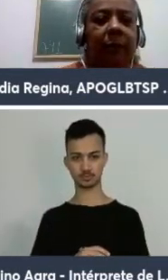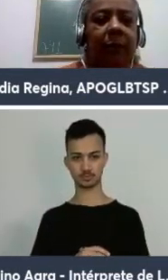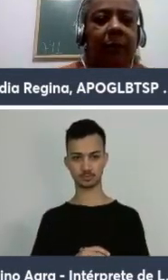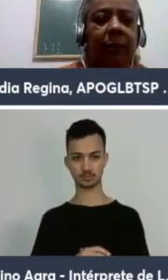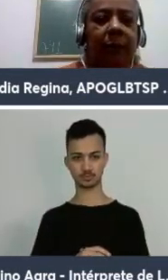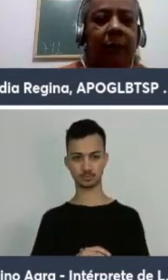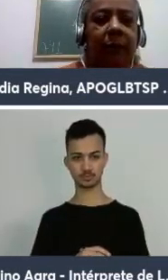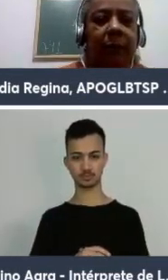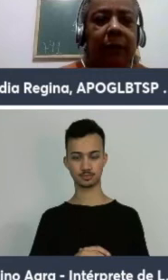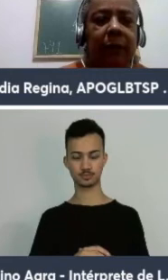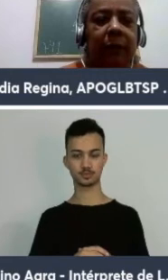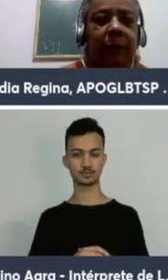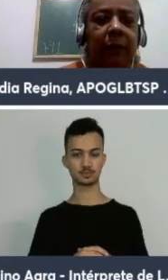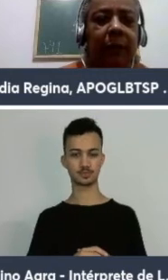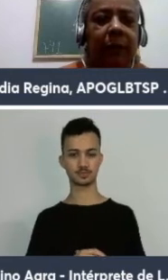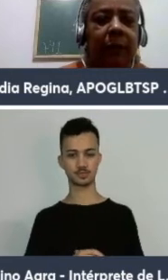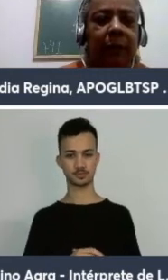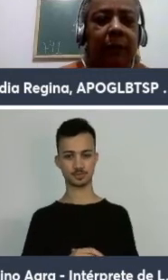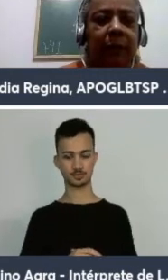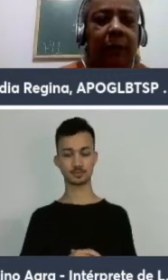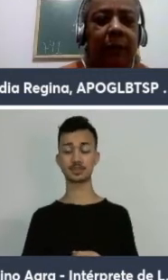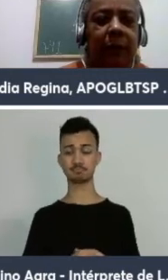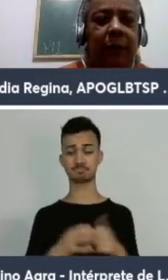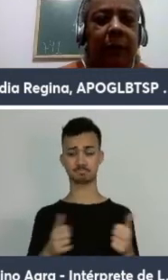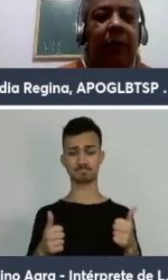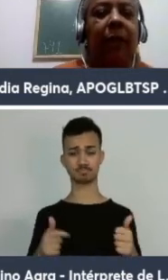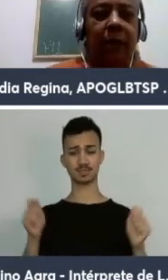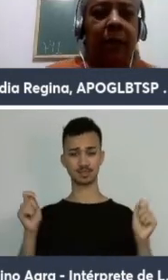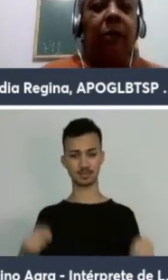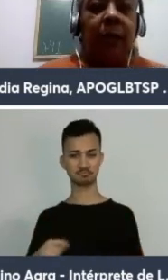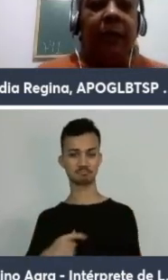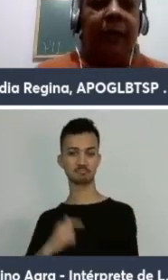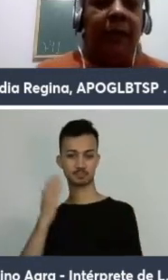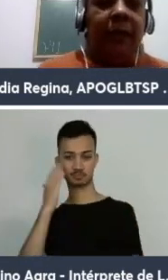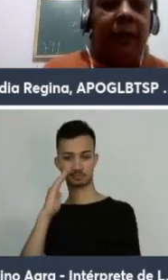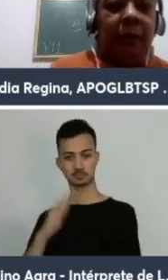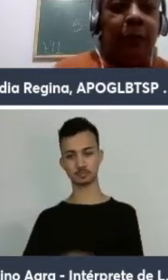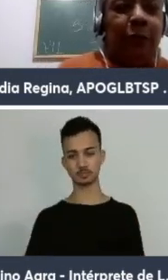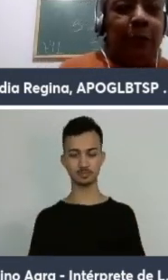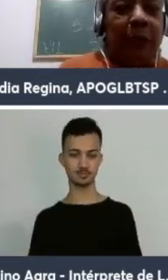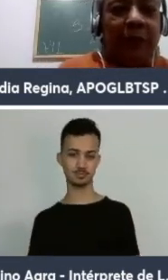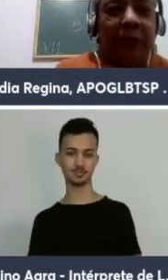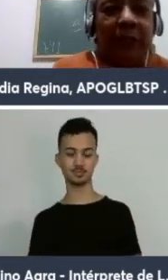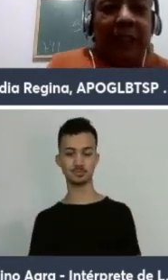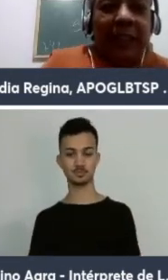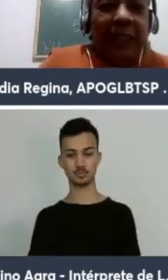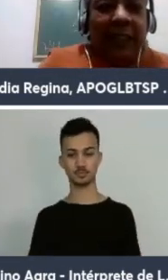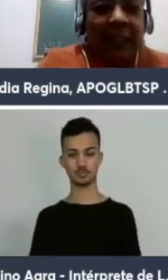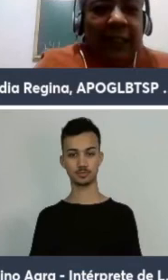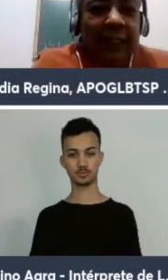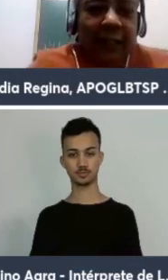Voltei? Voltou, estamos te ouvindo. Voltei. Agora sim, movimento.